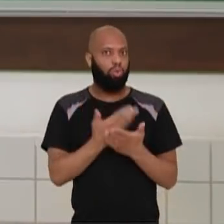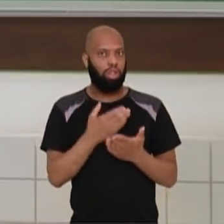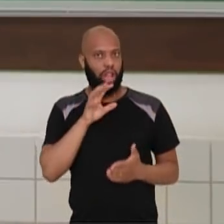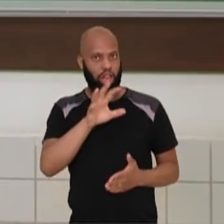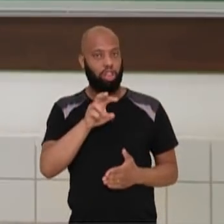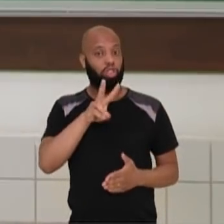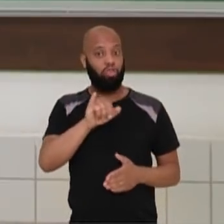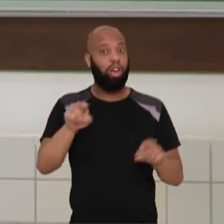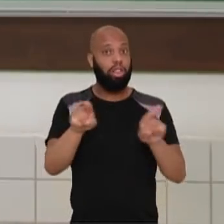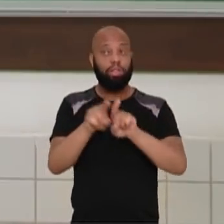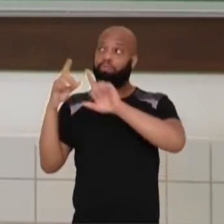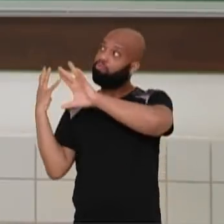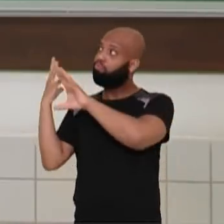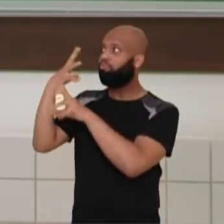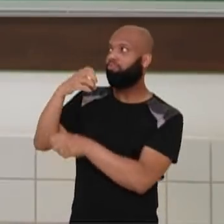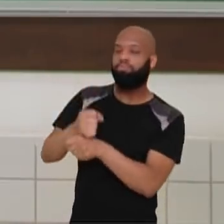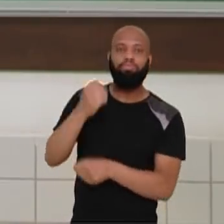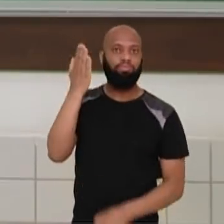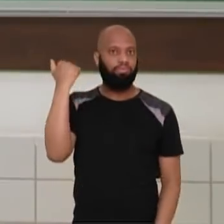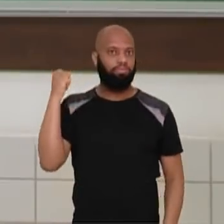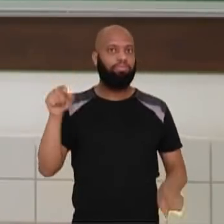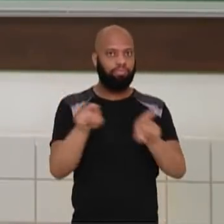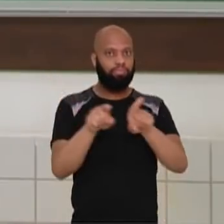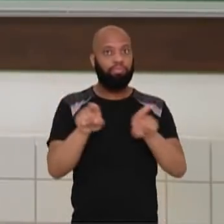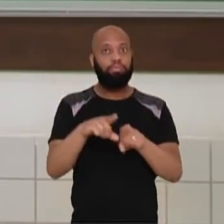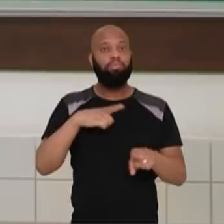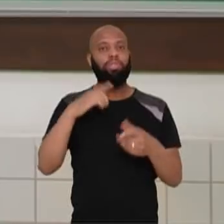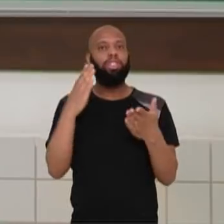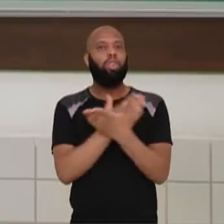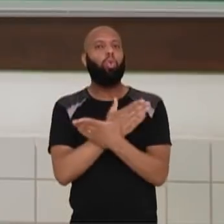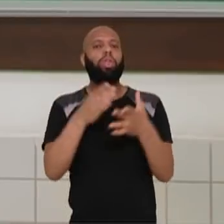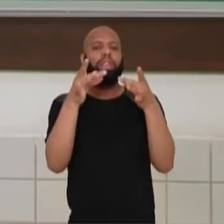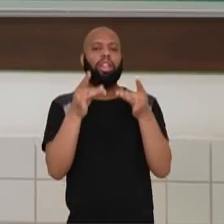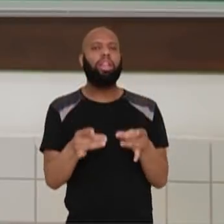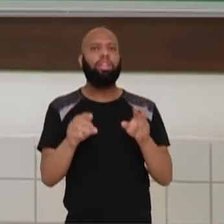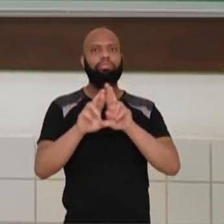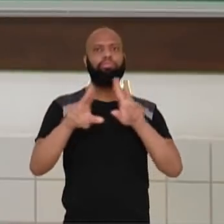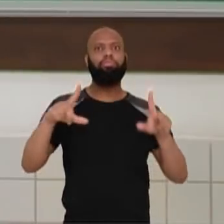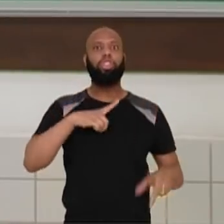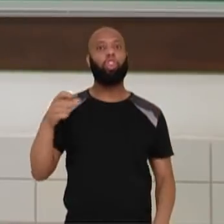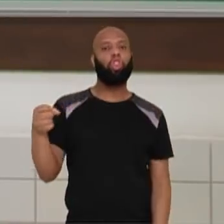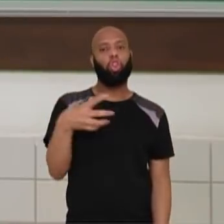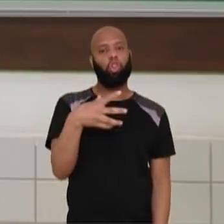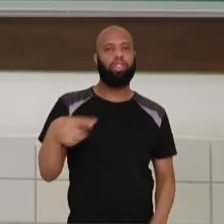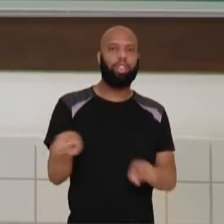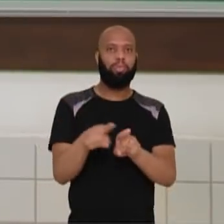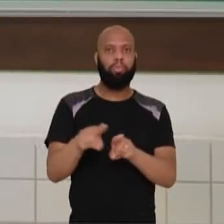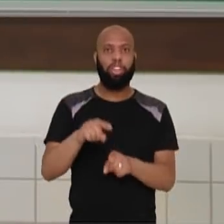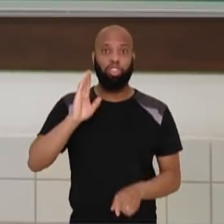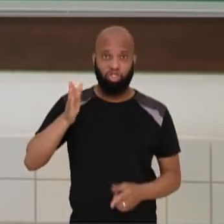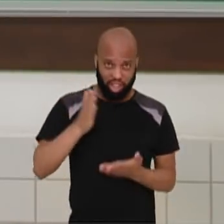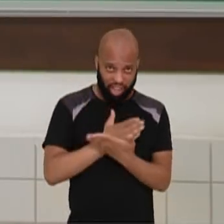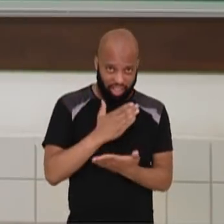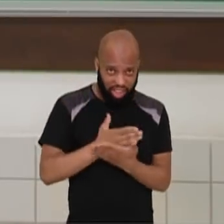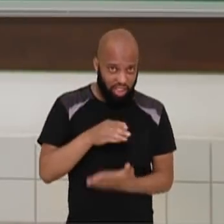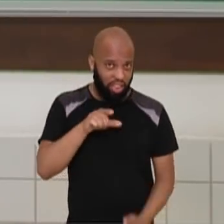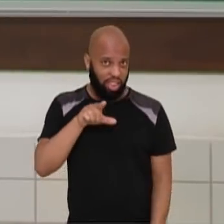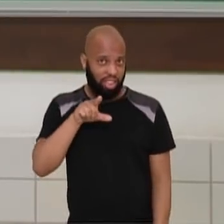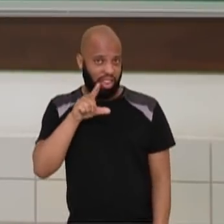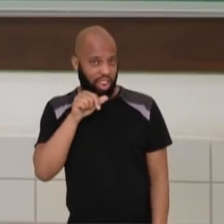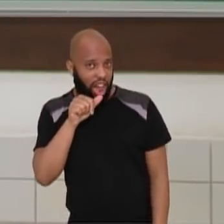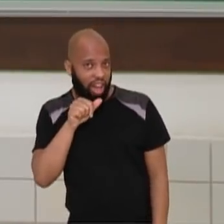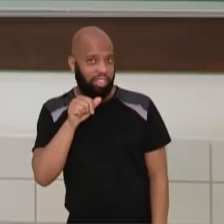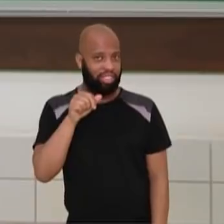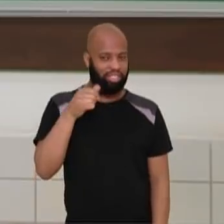retomar um pouquinho da aula passada e vamos ver alguns detalhezinhos diferentes e novos. Caderno em mãos, caneta,